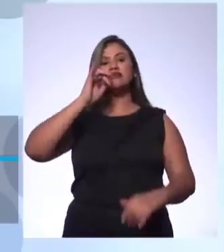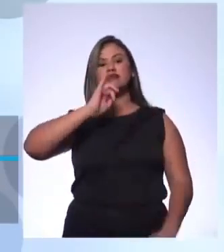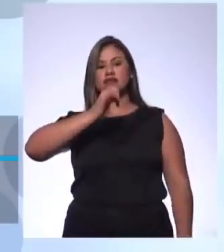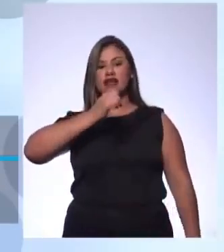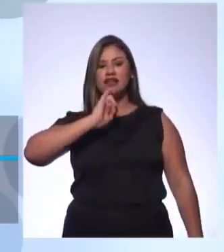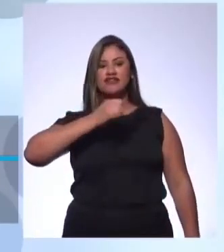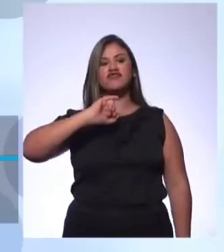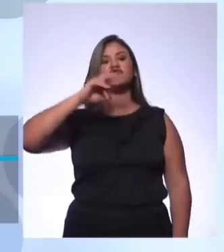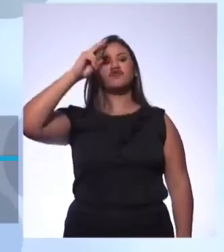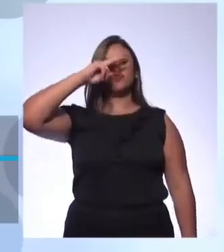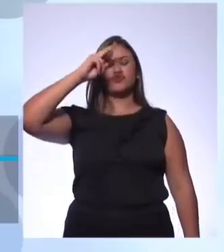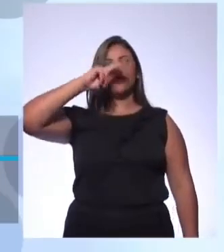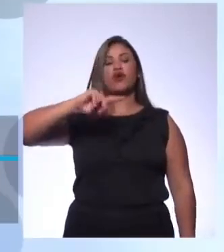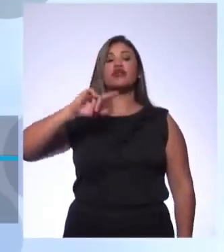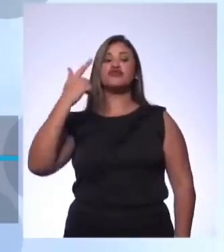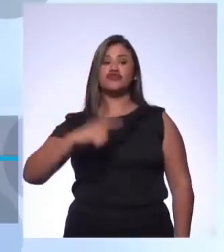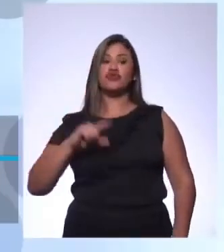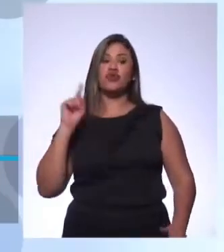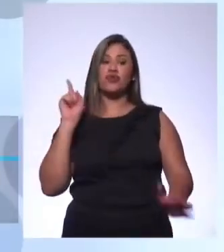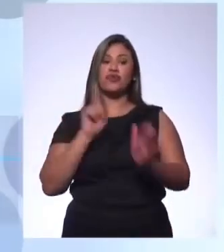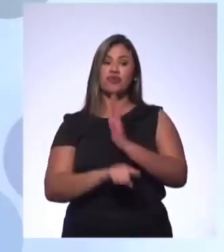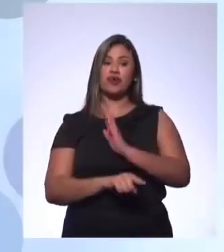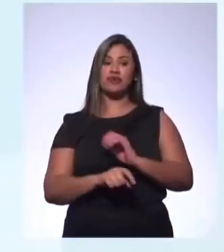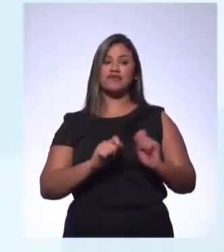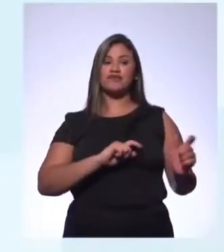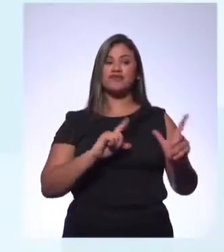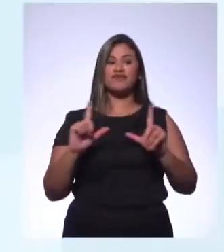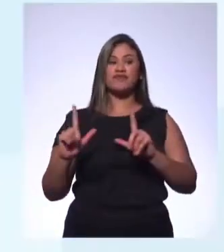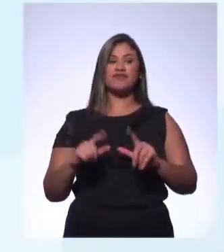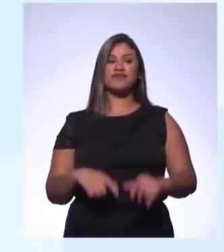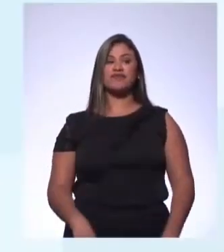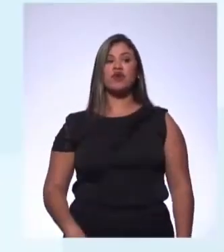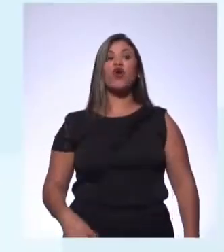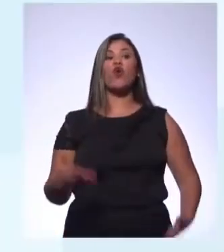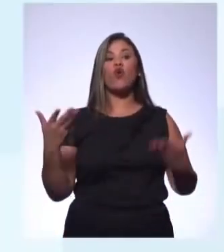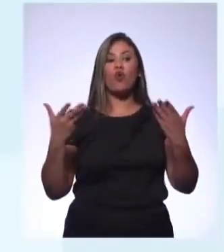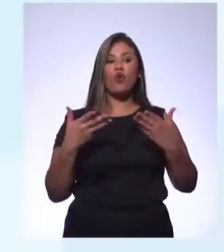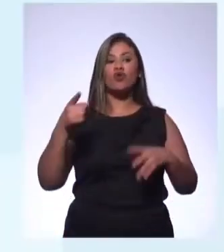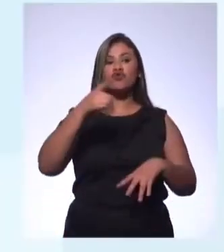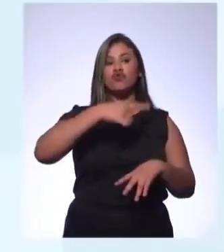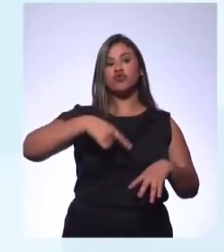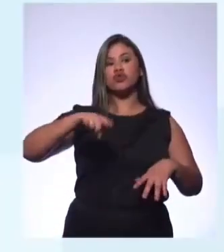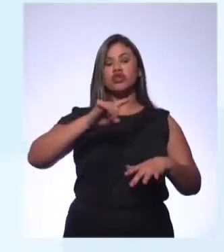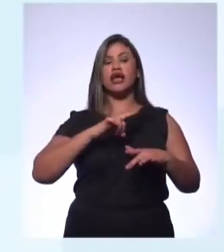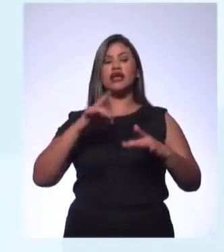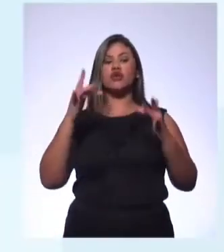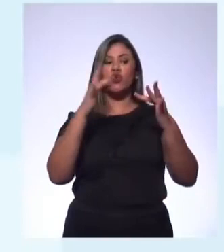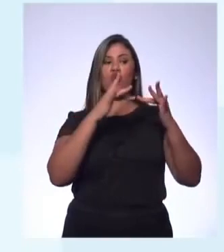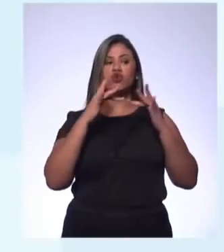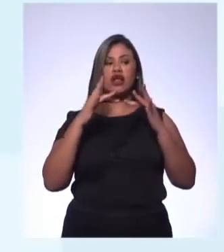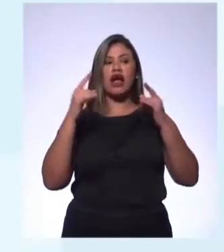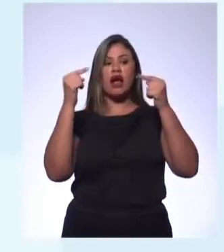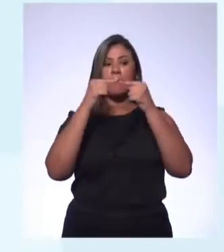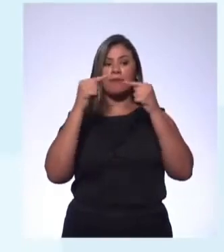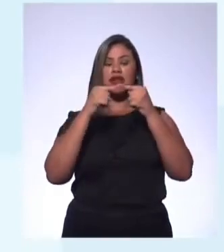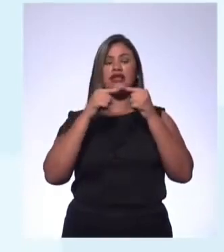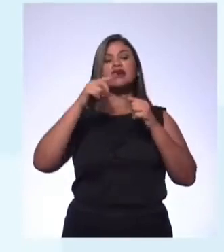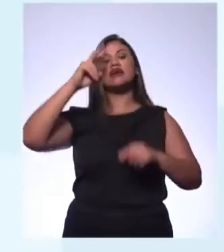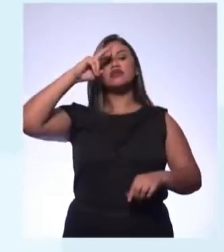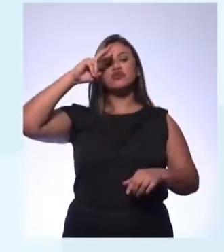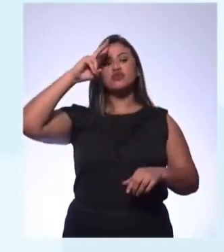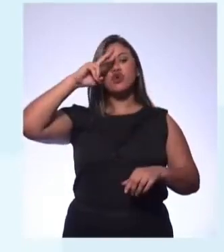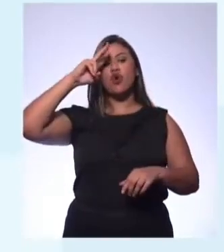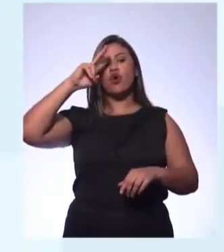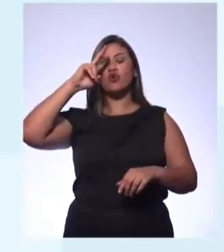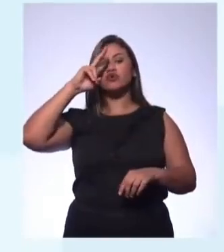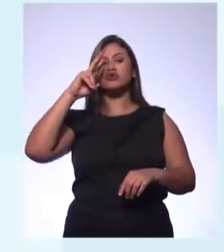narrativas. Então, deixa eu perguntar para você agora, na tela. Quais os meios que as pessoas têm hoje, para entrar